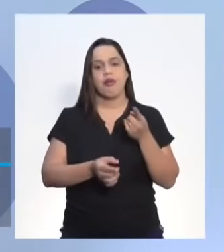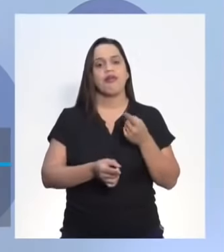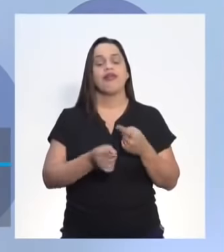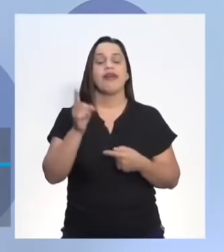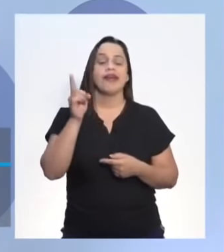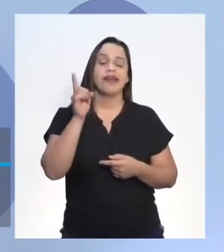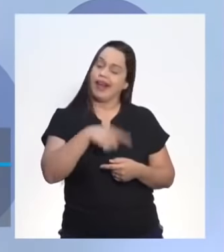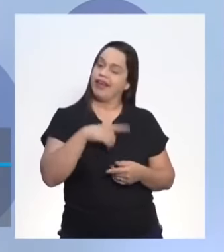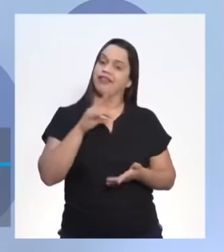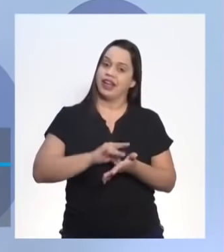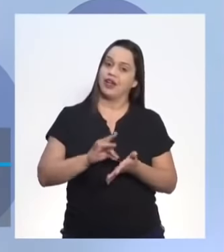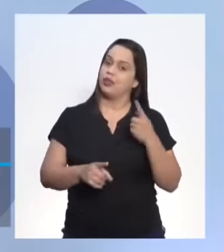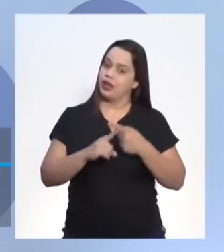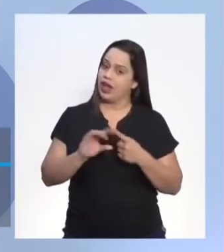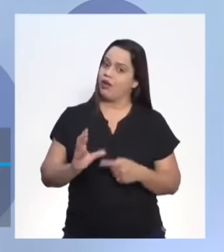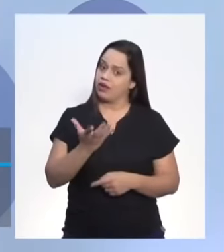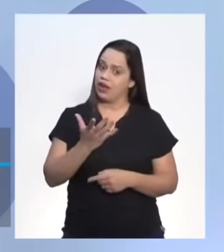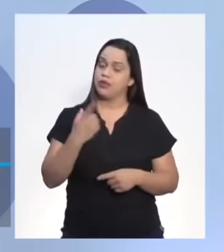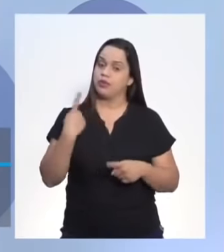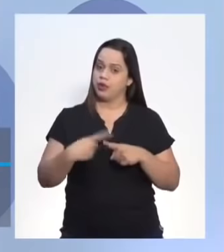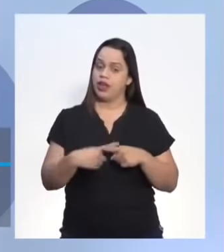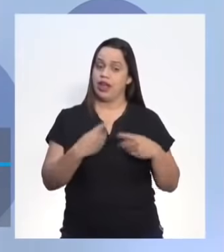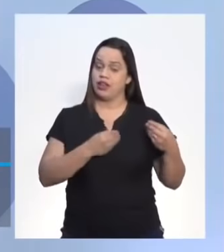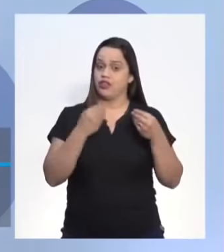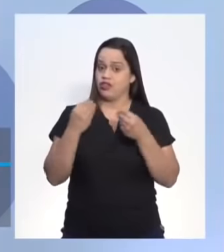vamos colocar aí, eles te dariam R$